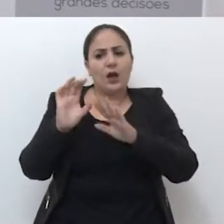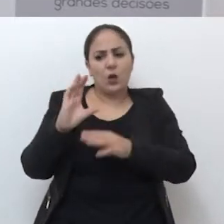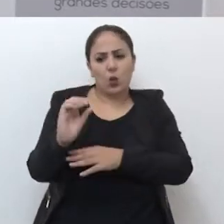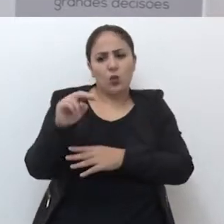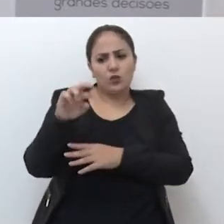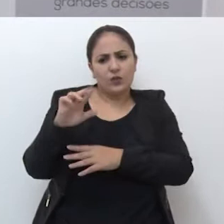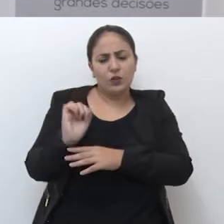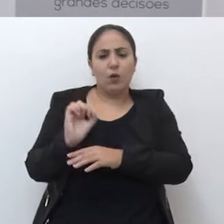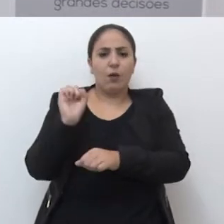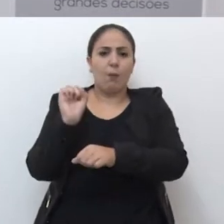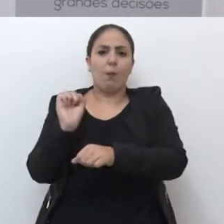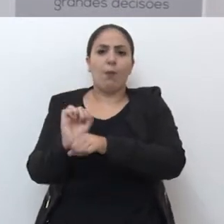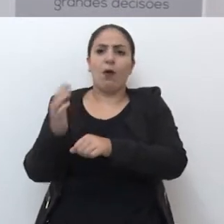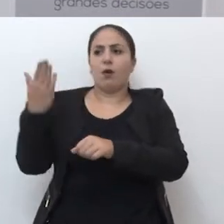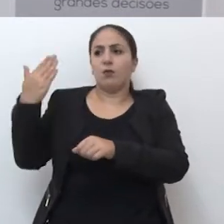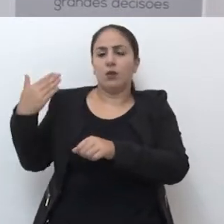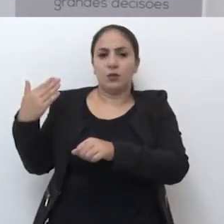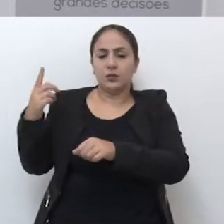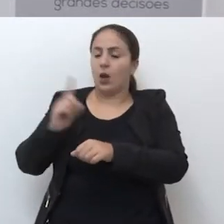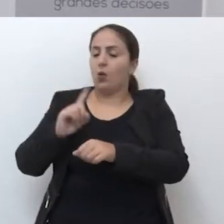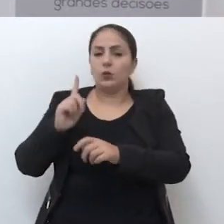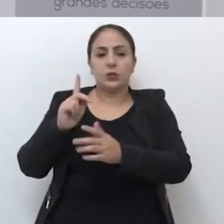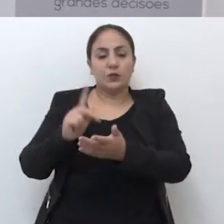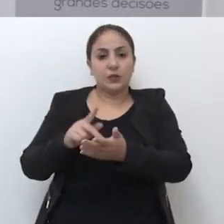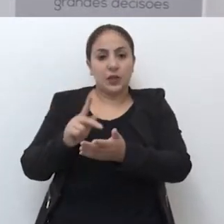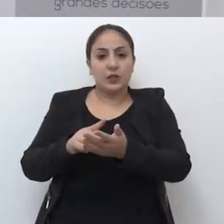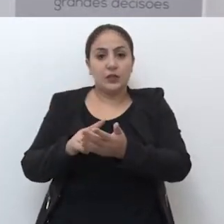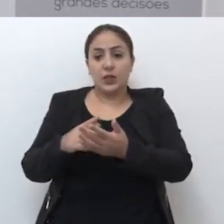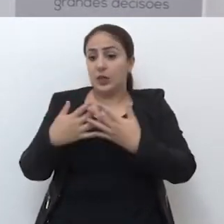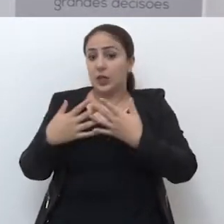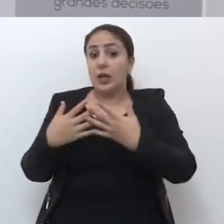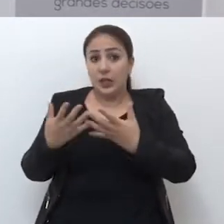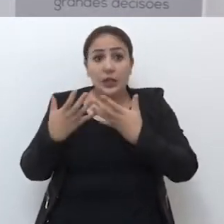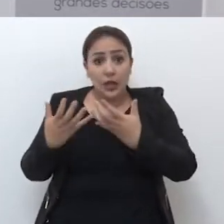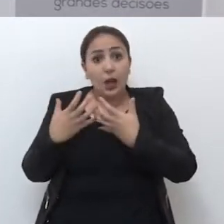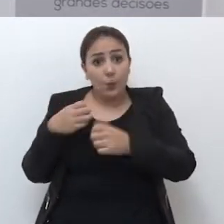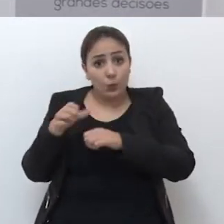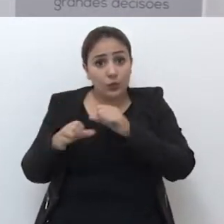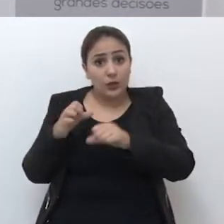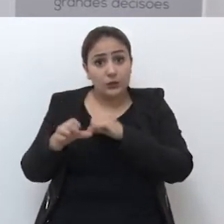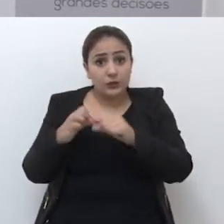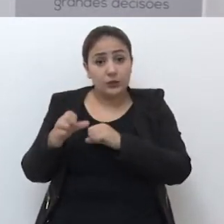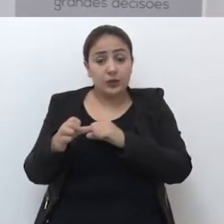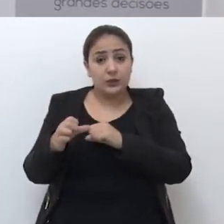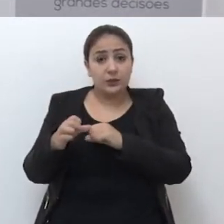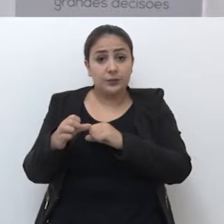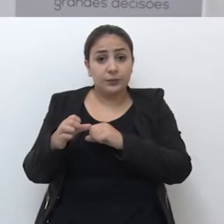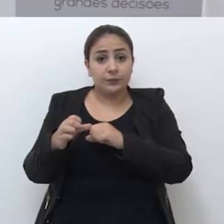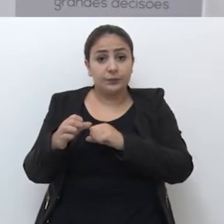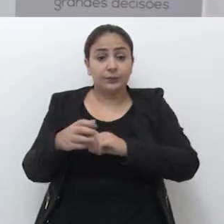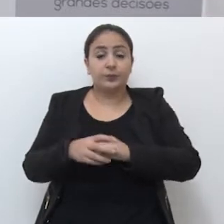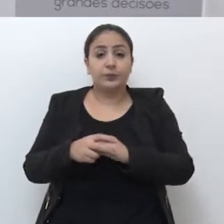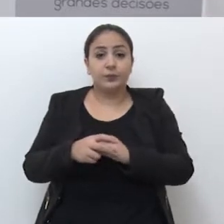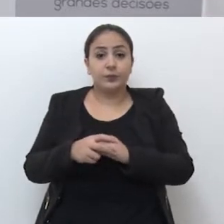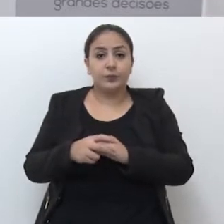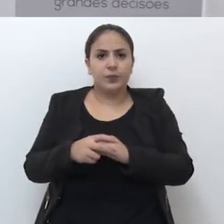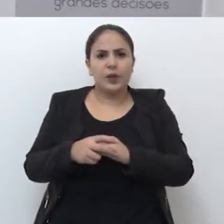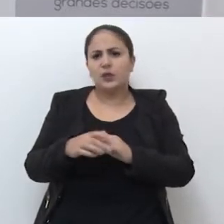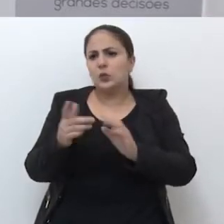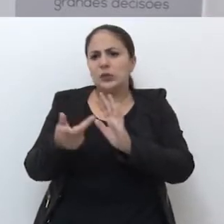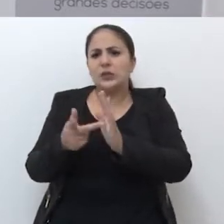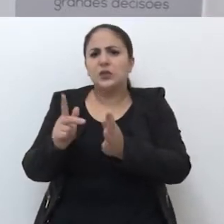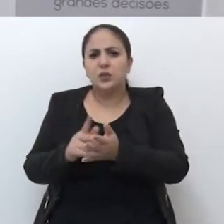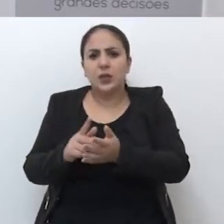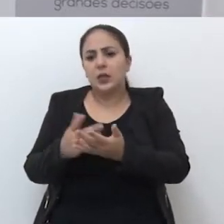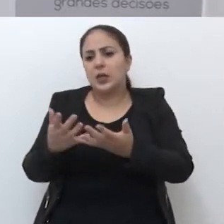retrógrado, algo reacionário. E o conservador, ele não é contrário, por exemplo, a mudanças, como se fosse apaixonado por um